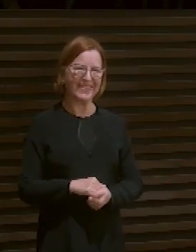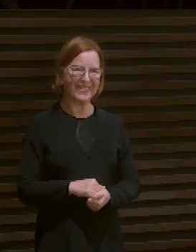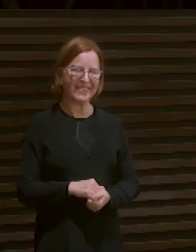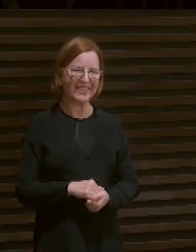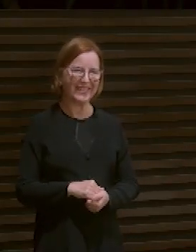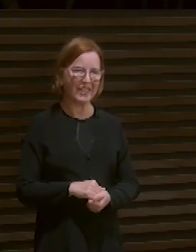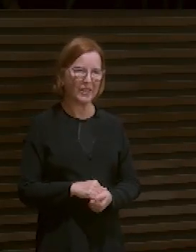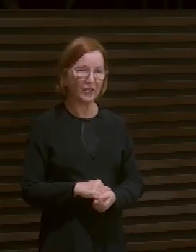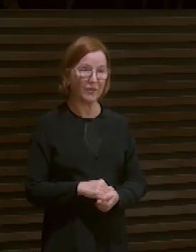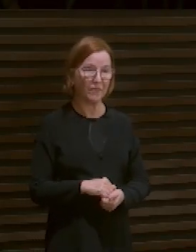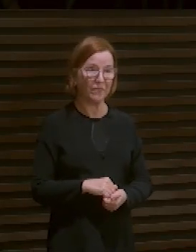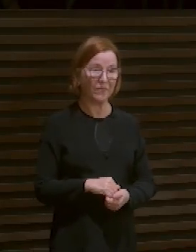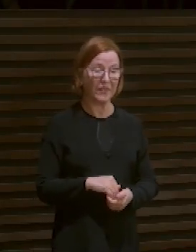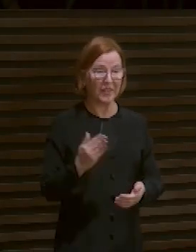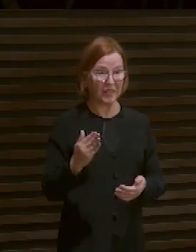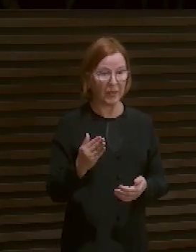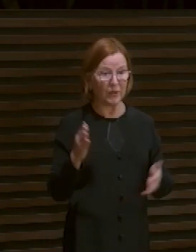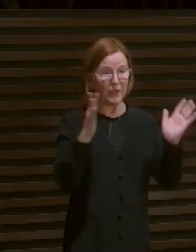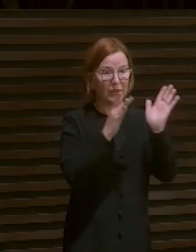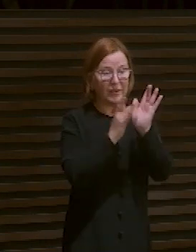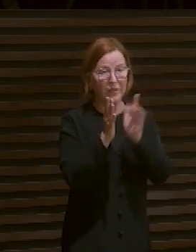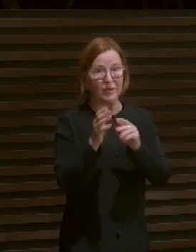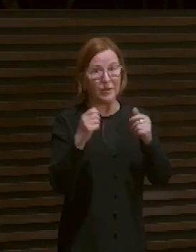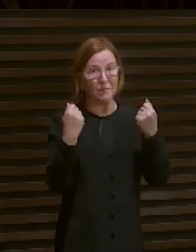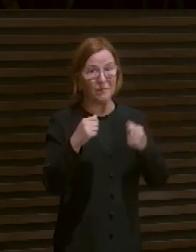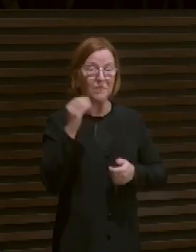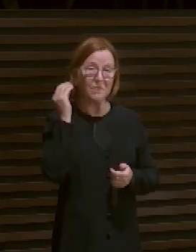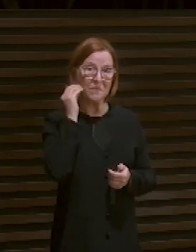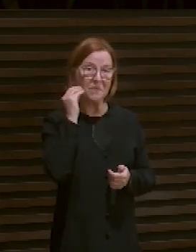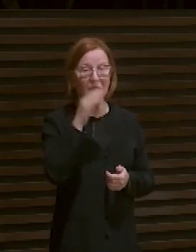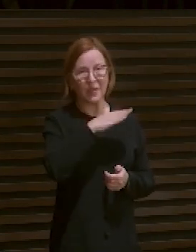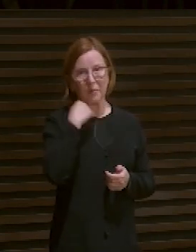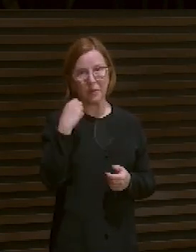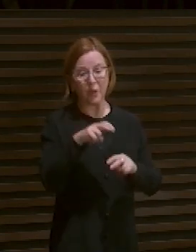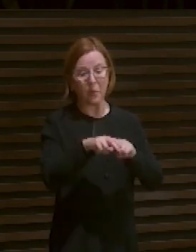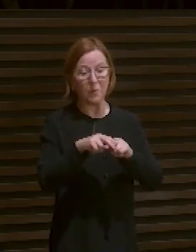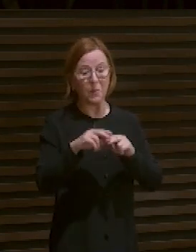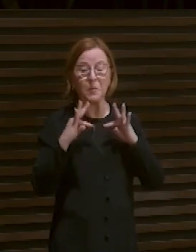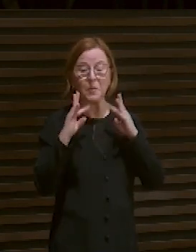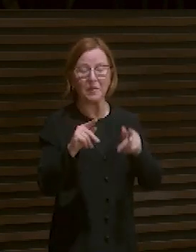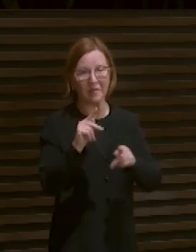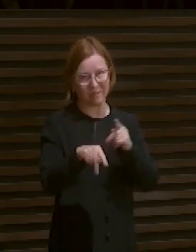Então ele tinha que provar a morte por todo homem.